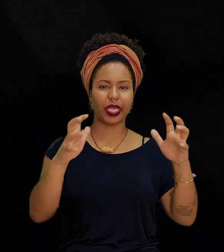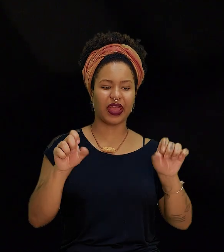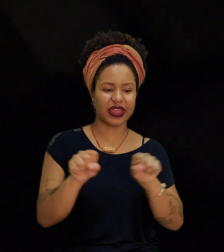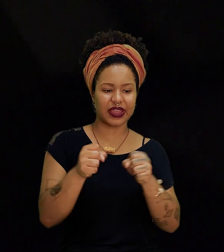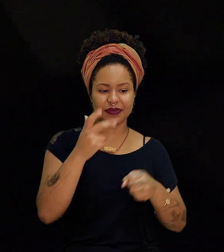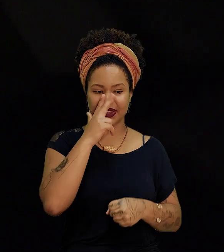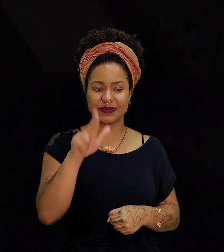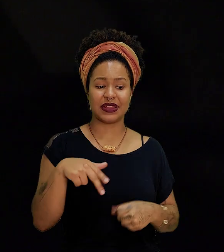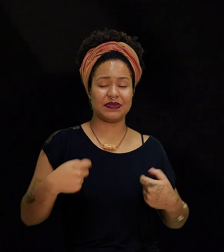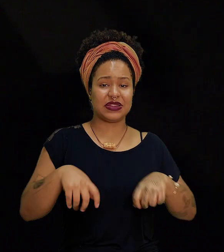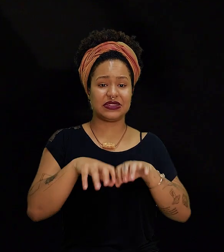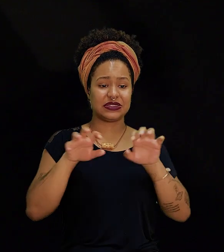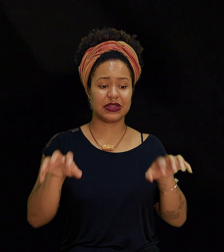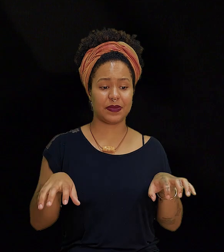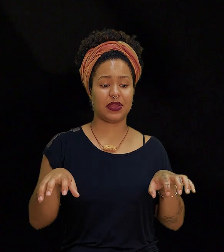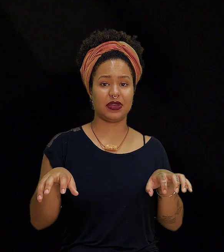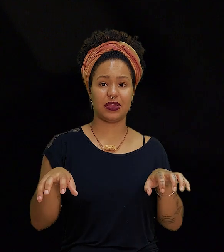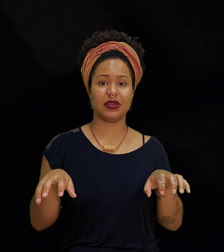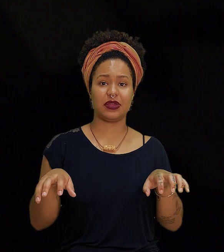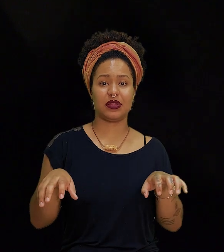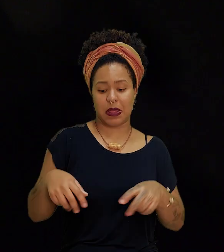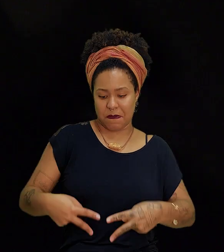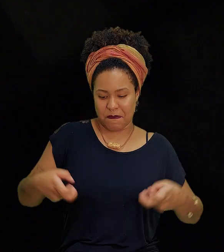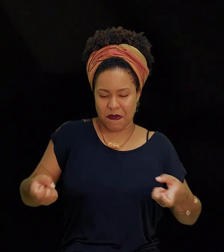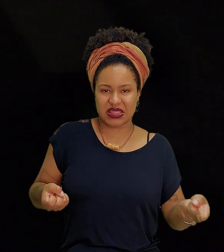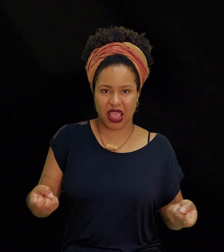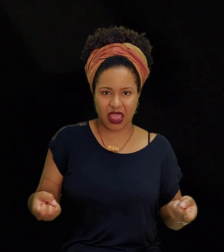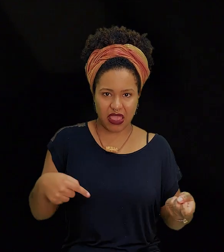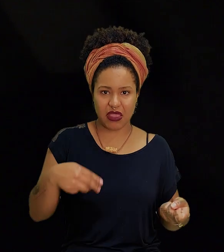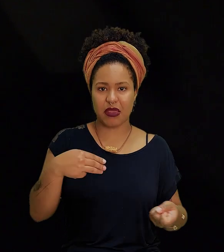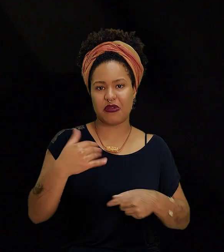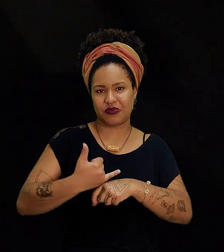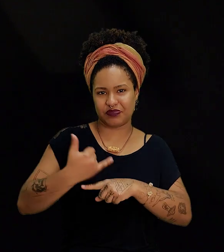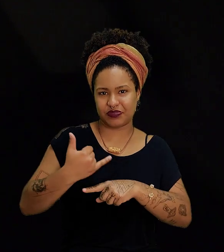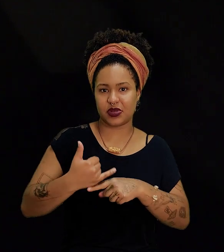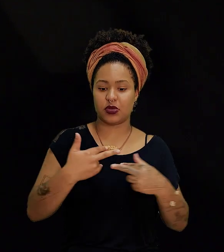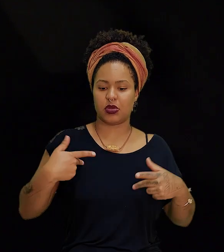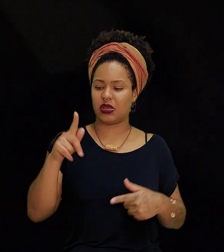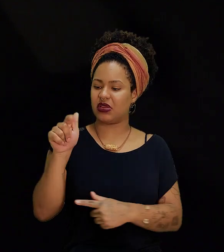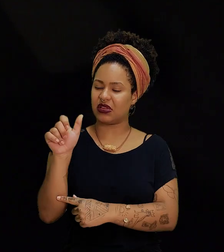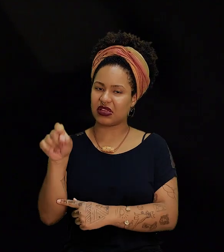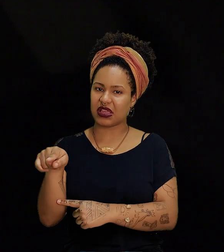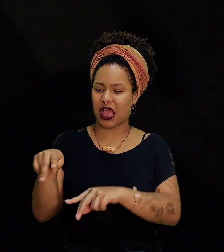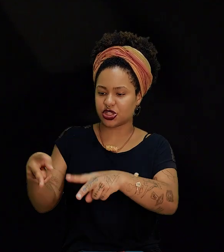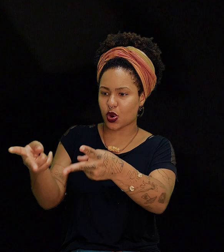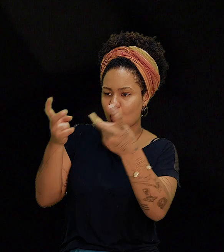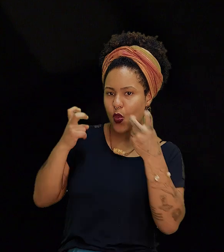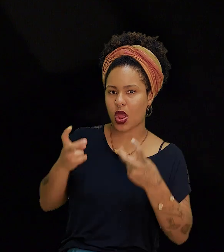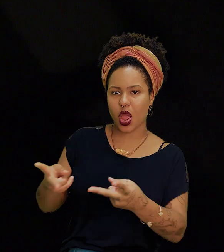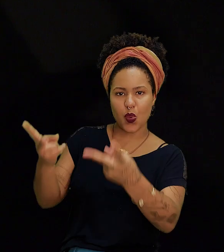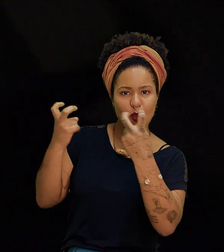né, para separar o minério. Tem aquela liberação de como é que chama o gás,